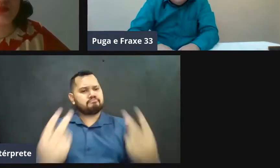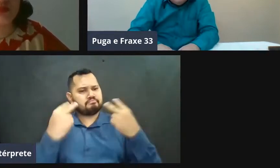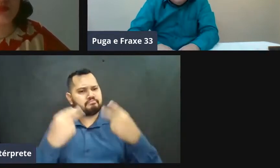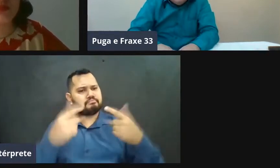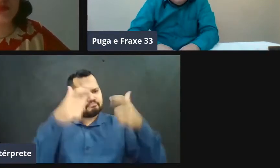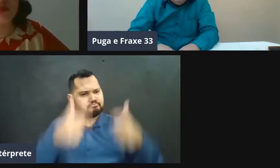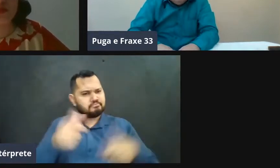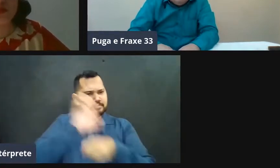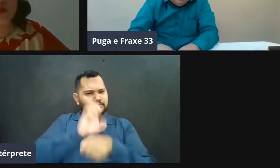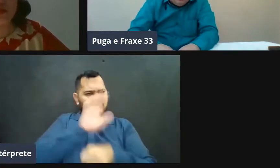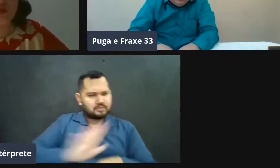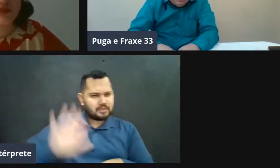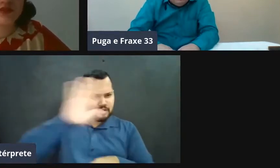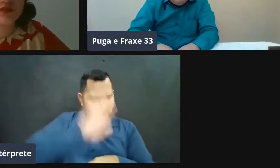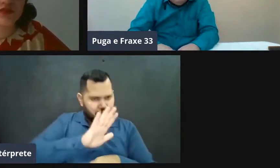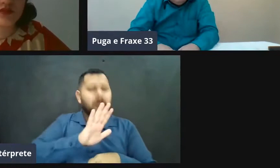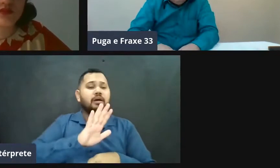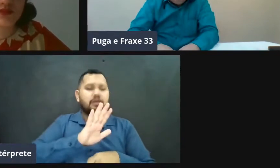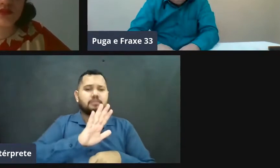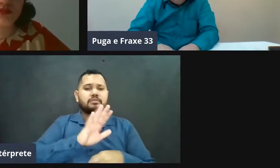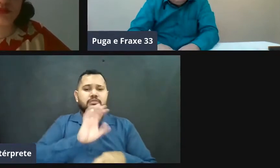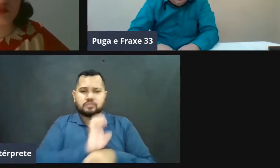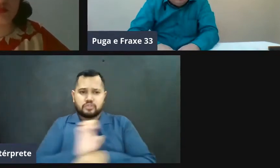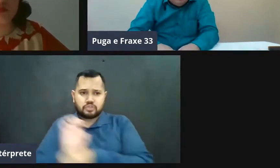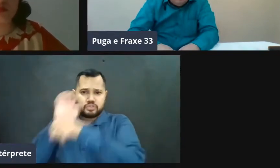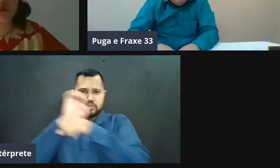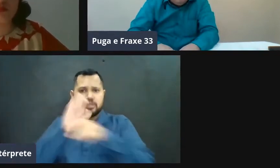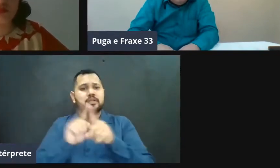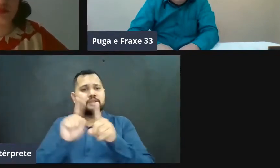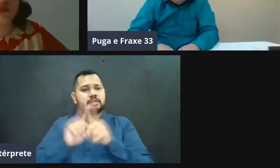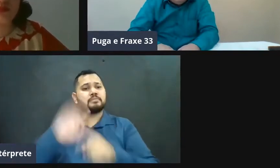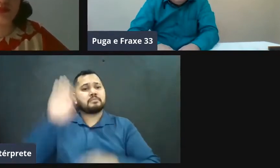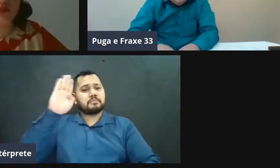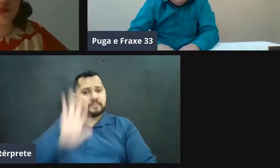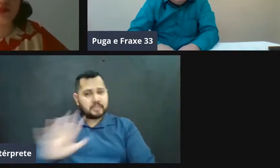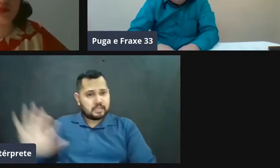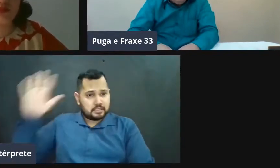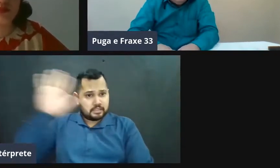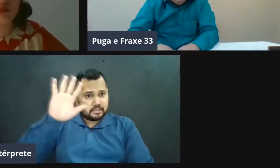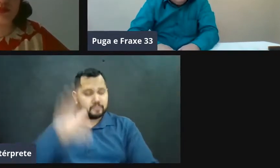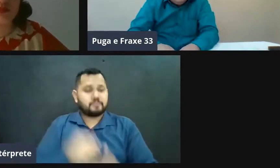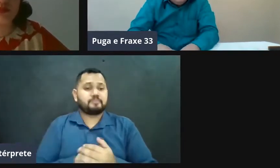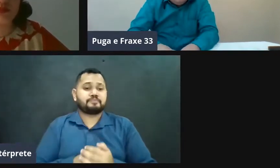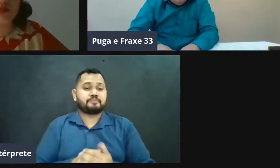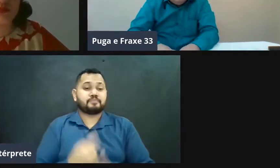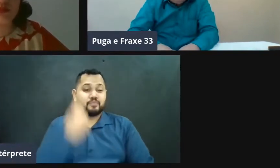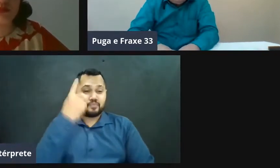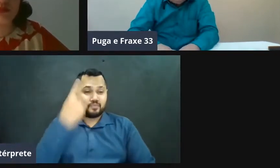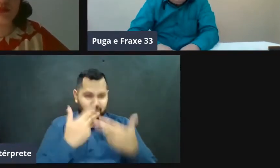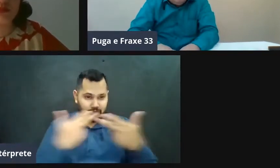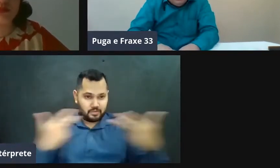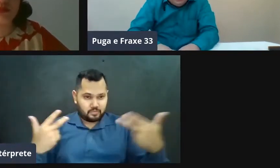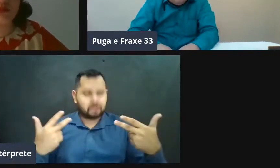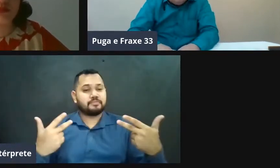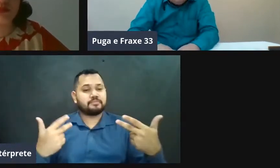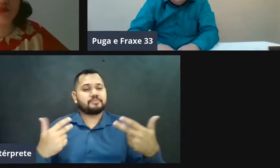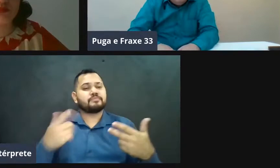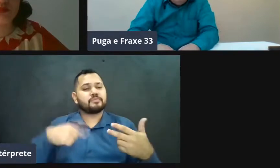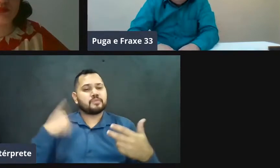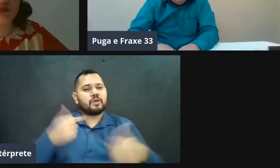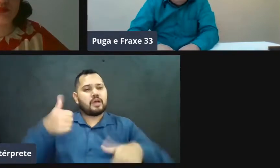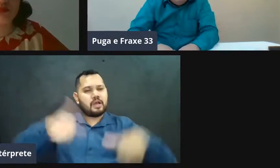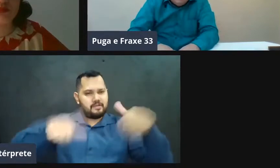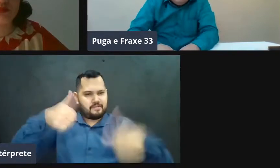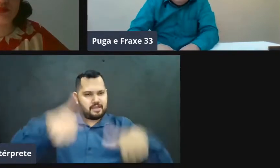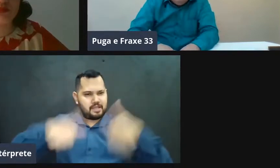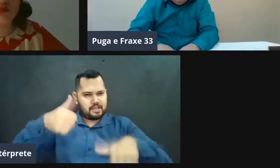local, a nível regional e também a nível nacional. Um dos exemplos é que, quando nós fomos avaliados